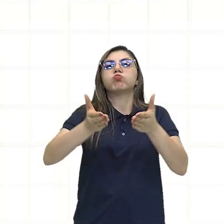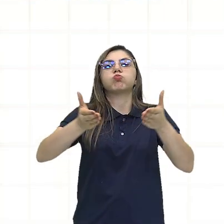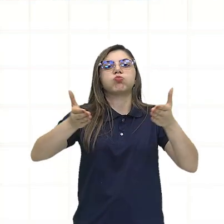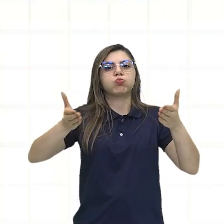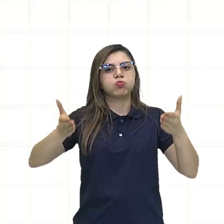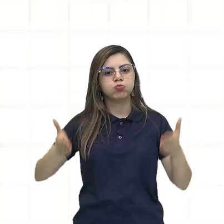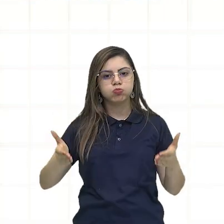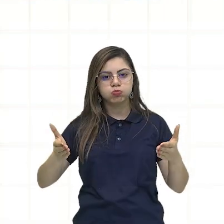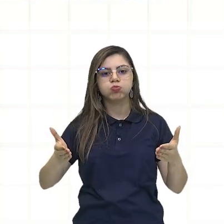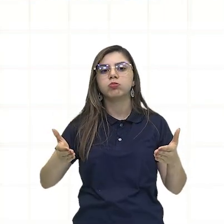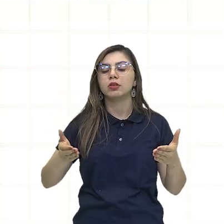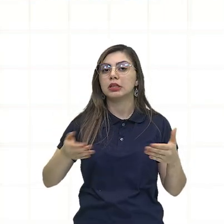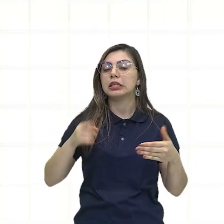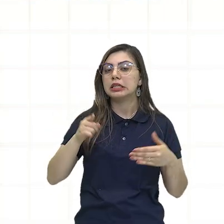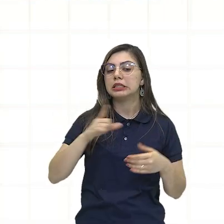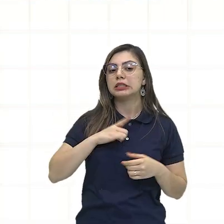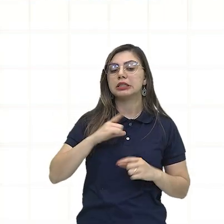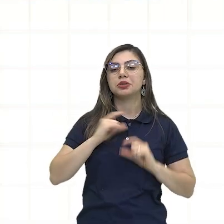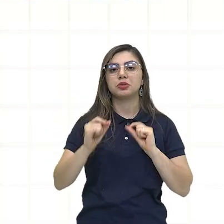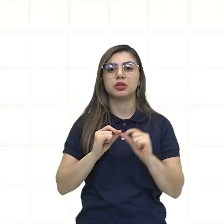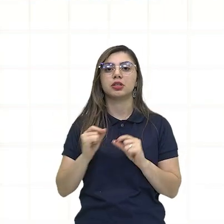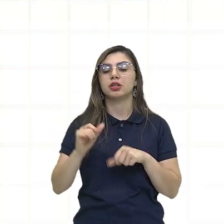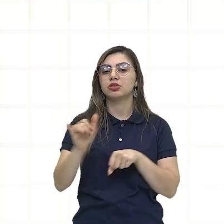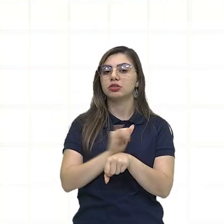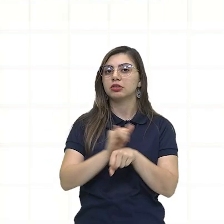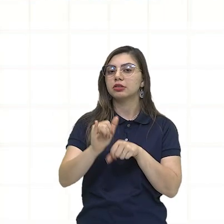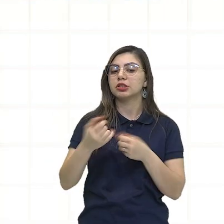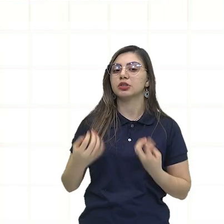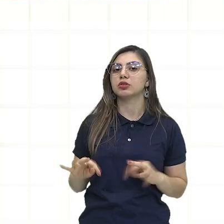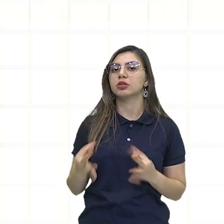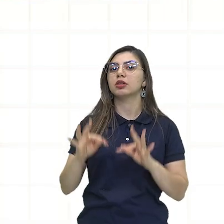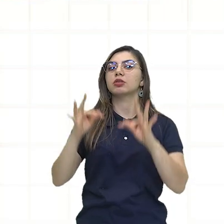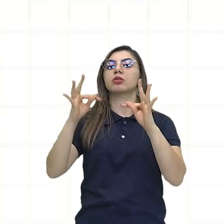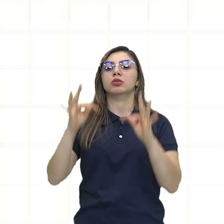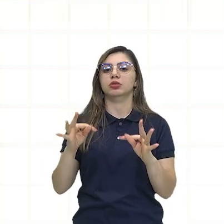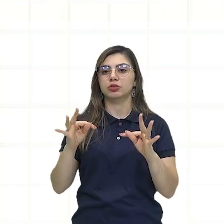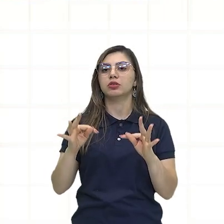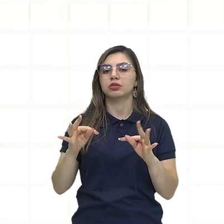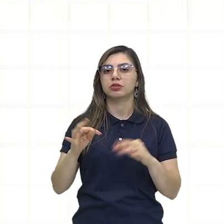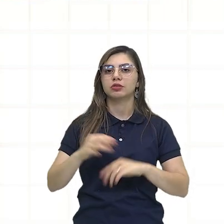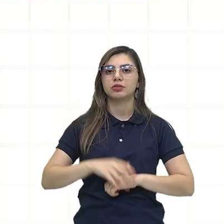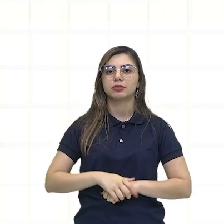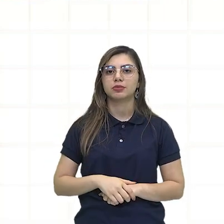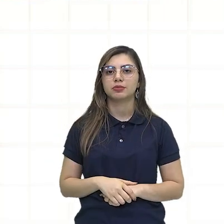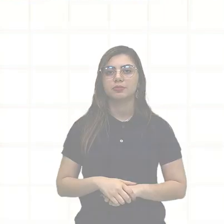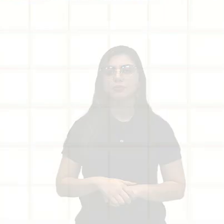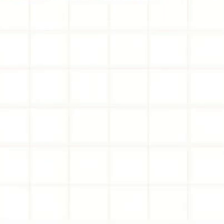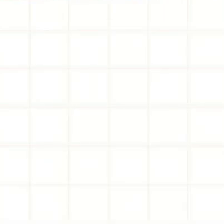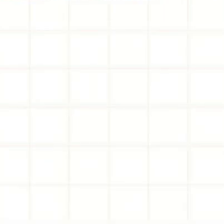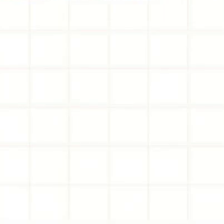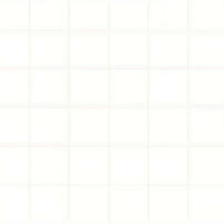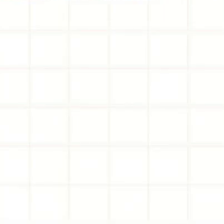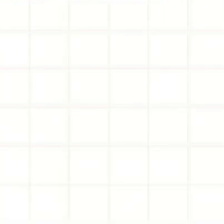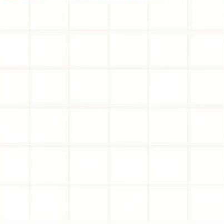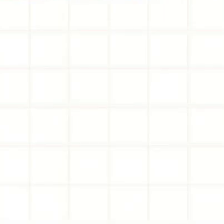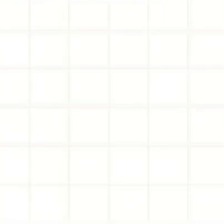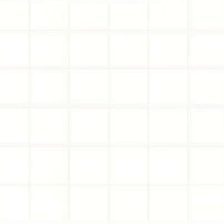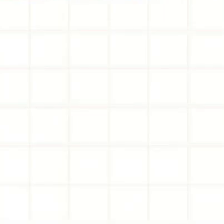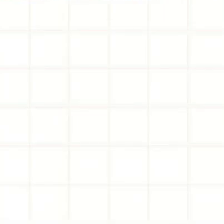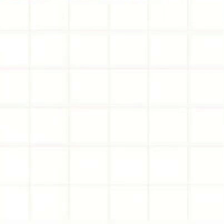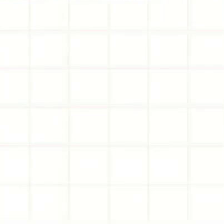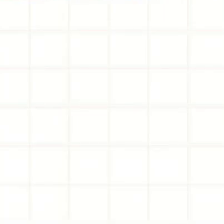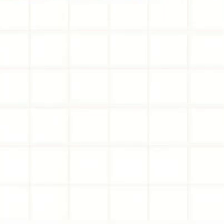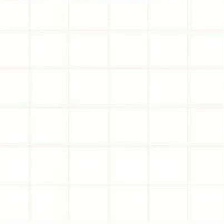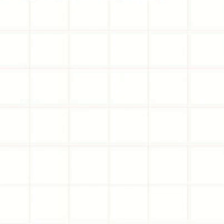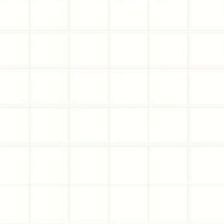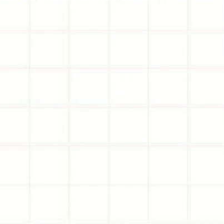grandes navios que possuem recursos avançados para retirar uma maior quantidade de pescado